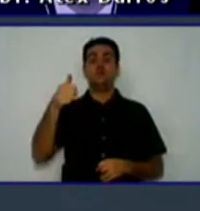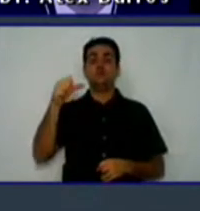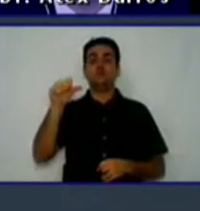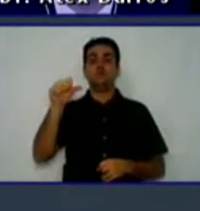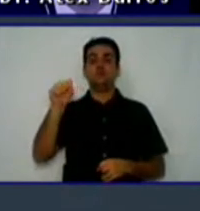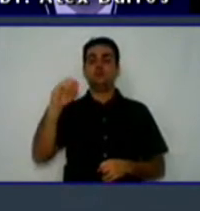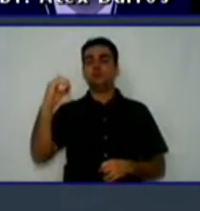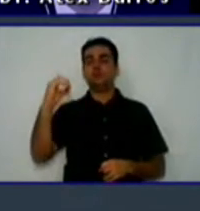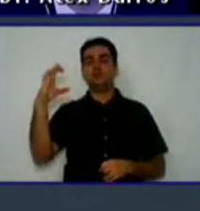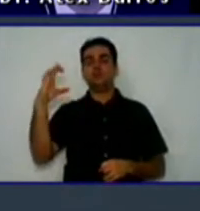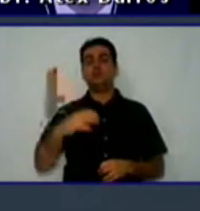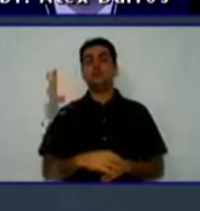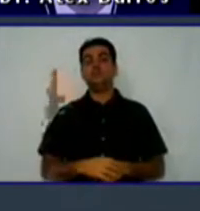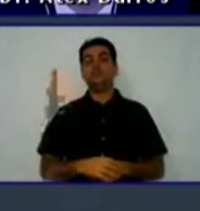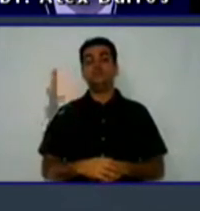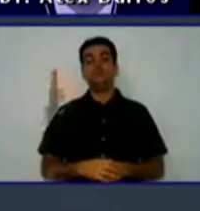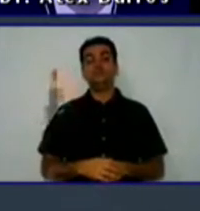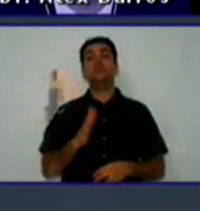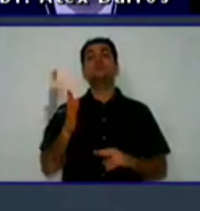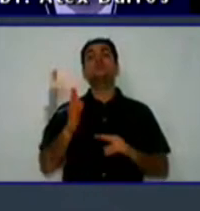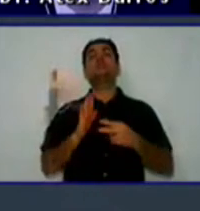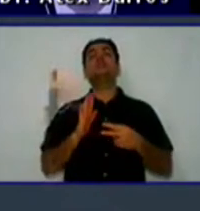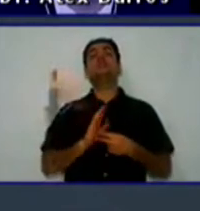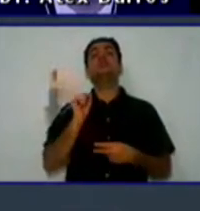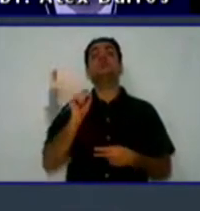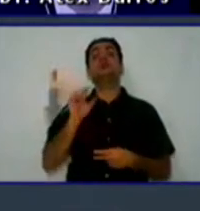R$ 6.315.419,80, o que equivale a